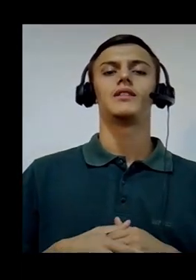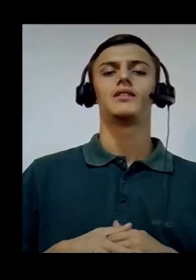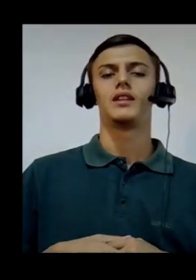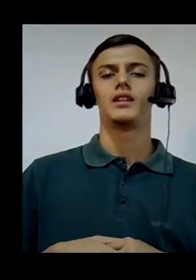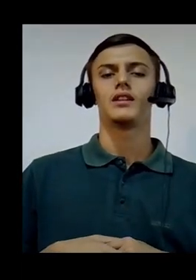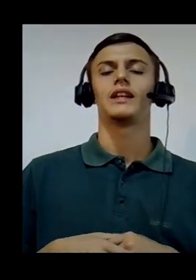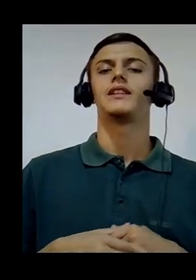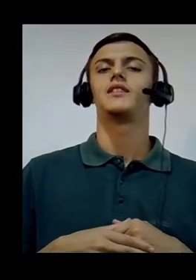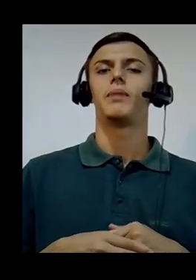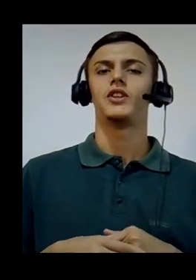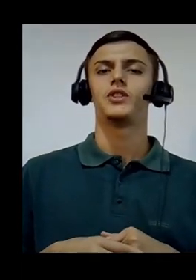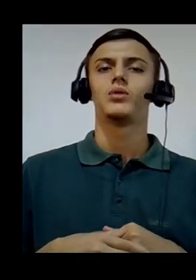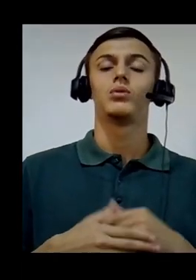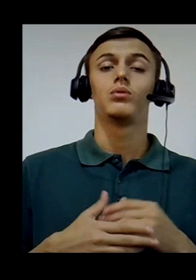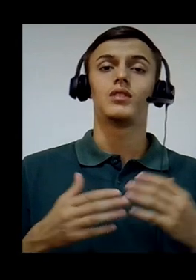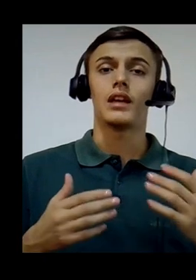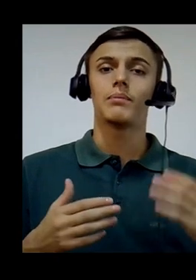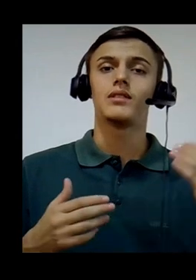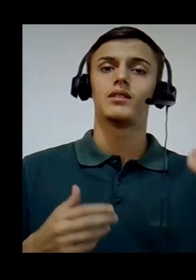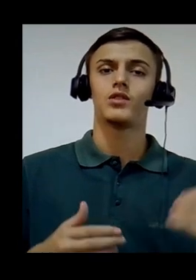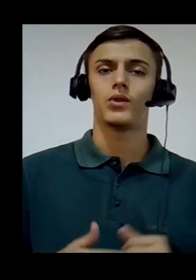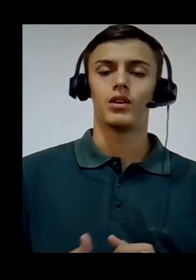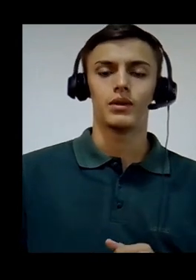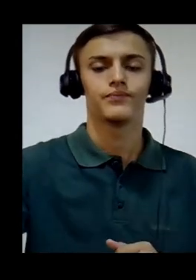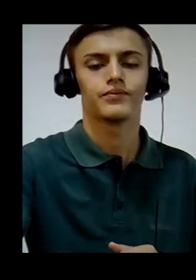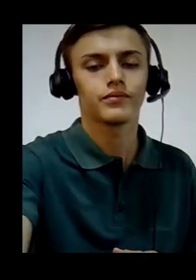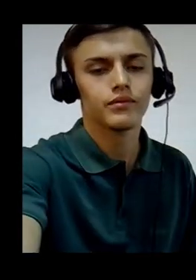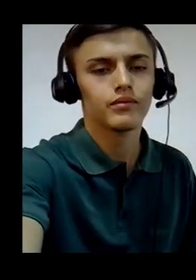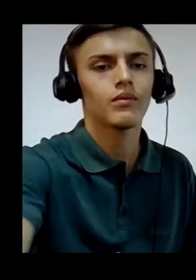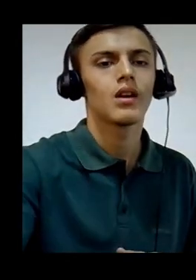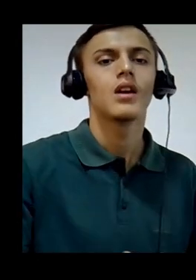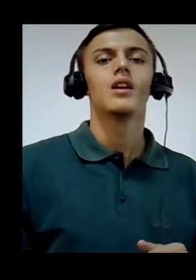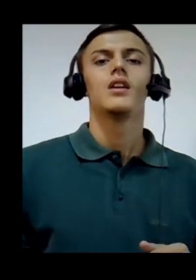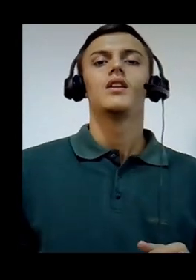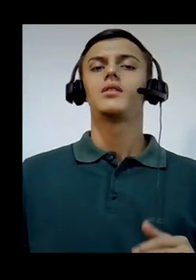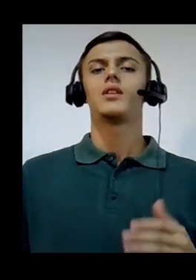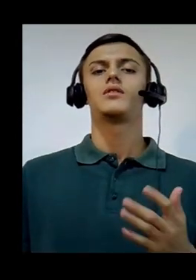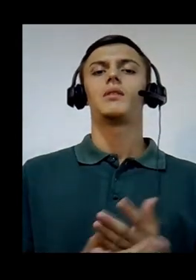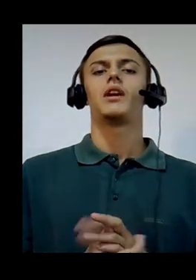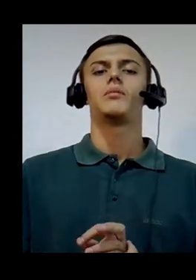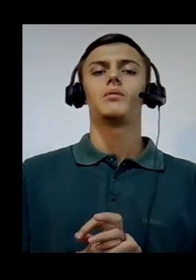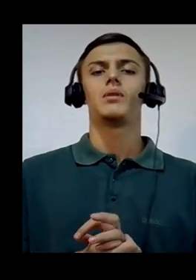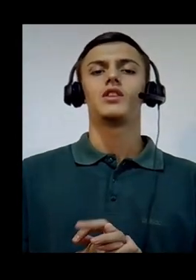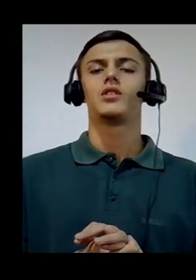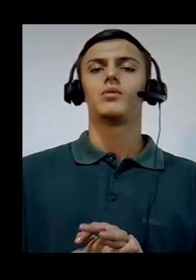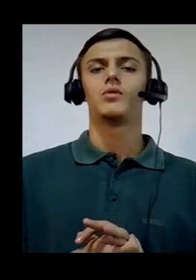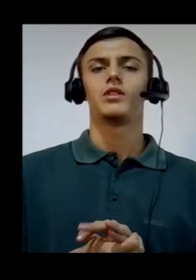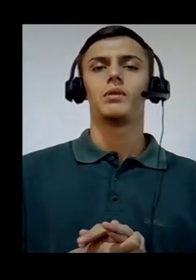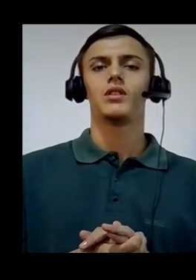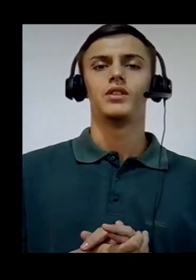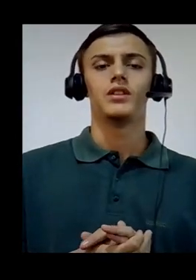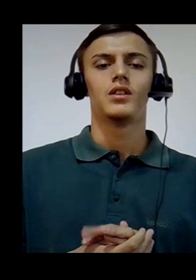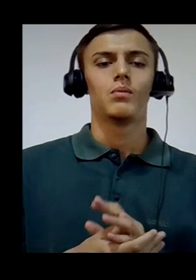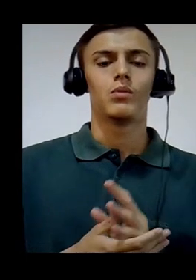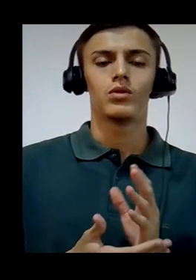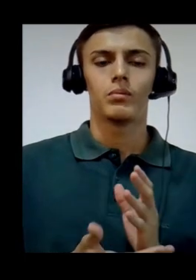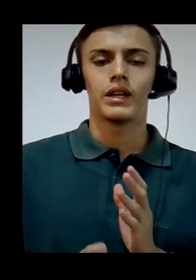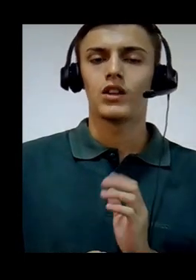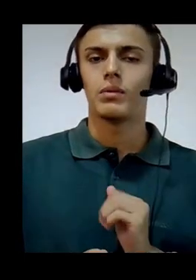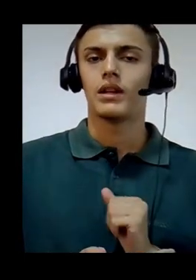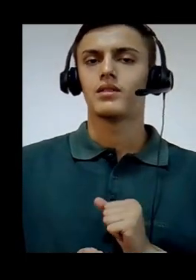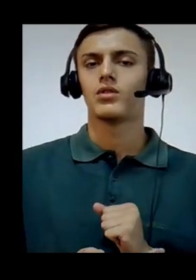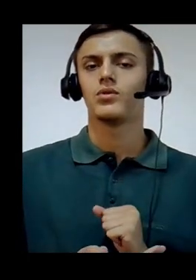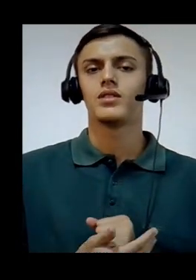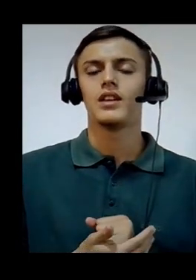natureza, nada se cria, nada se perde, tudo sempre se transforma. Segurança do trabalho e meio ambiente em movimento pela vida.